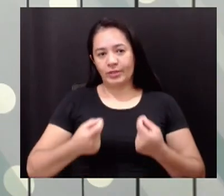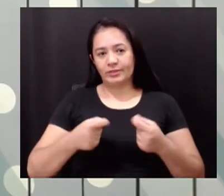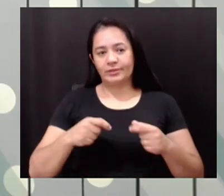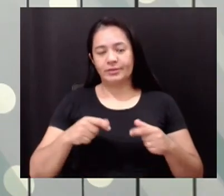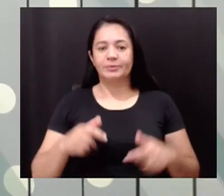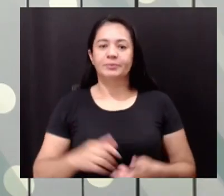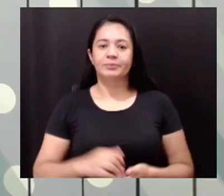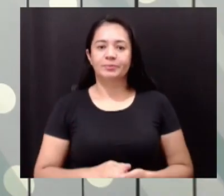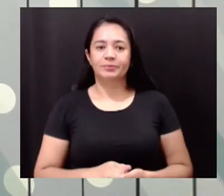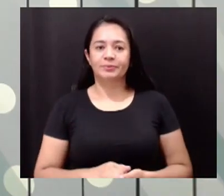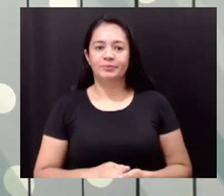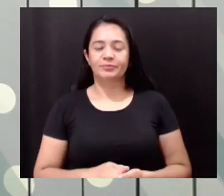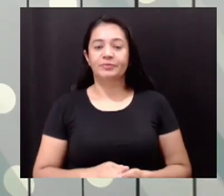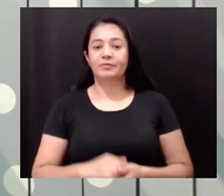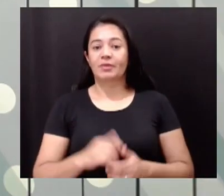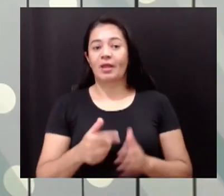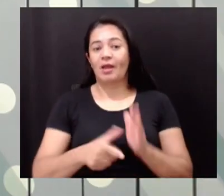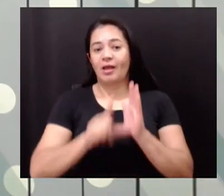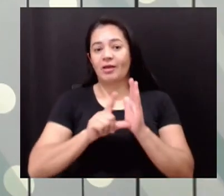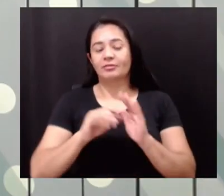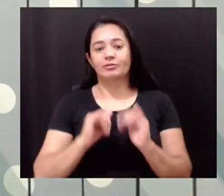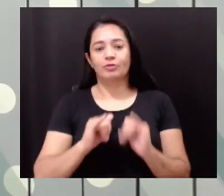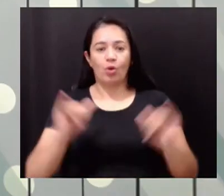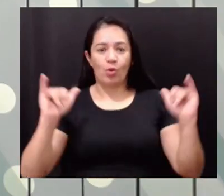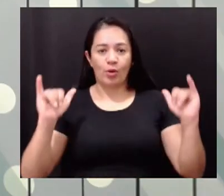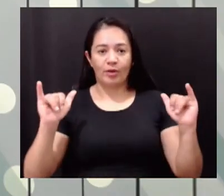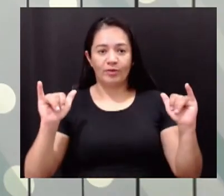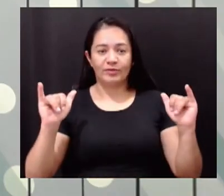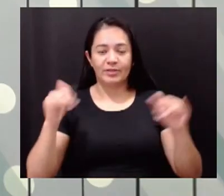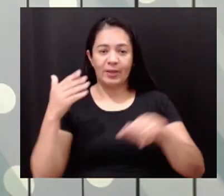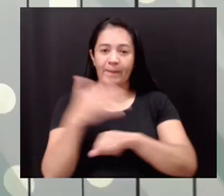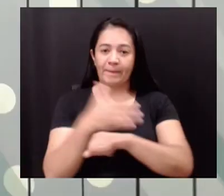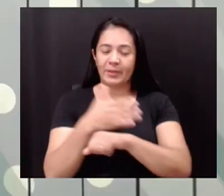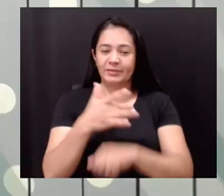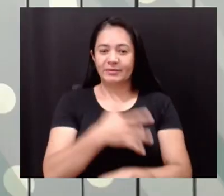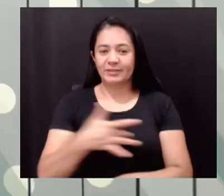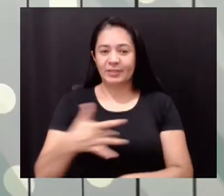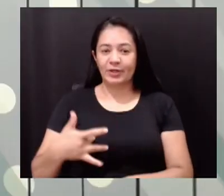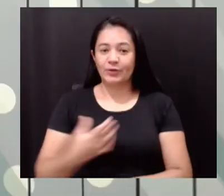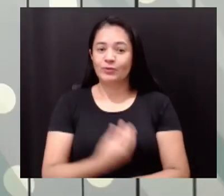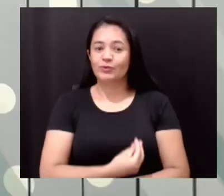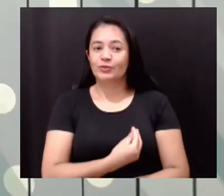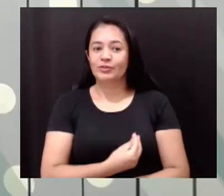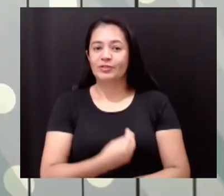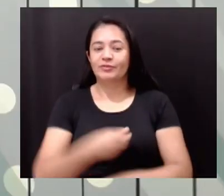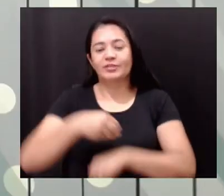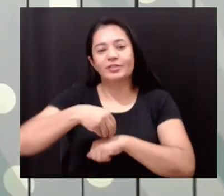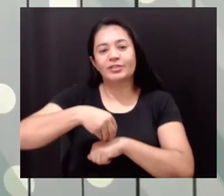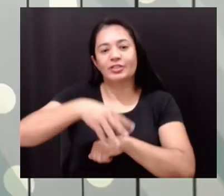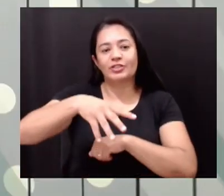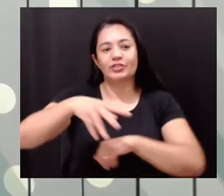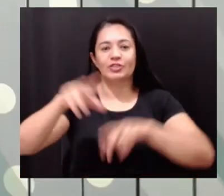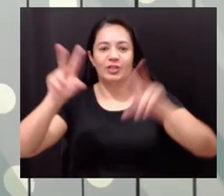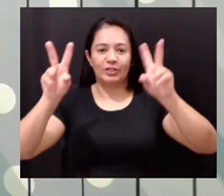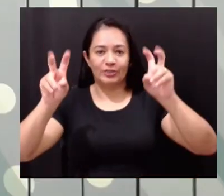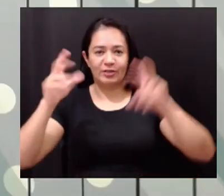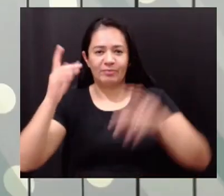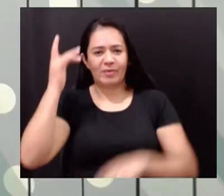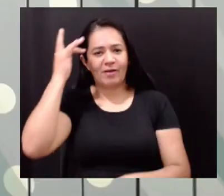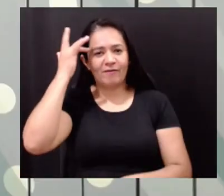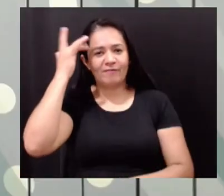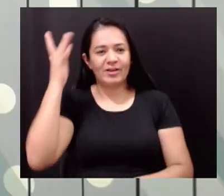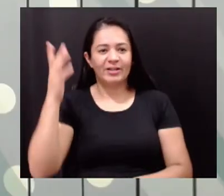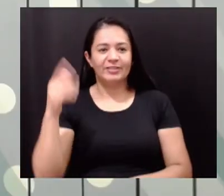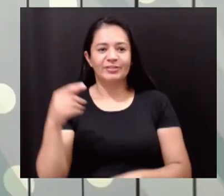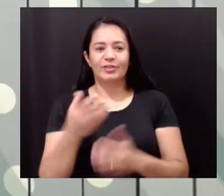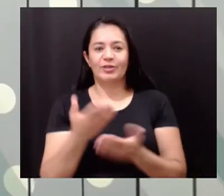aí para você. Para participar do Saúde é Vida e sugerir um tema para o programa é bem fácil. É só você entrar em